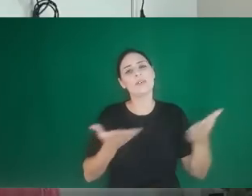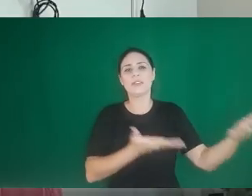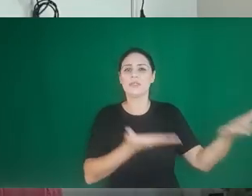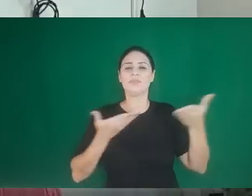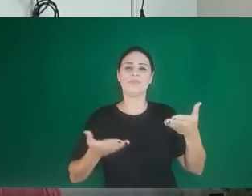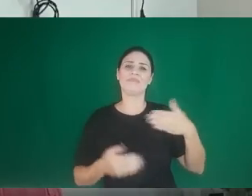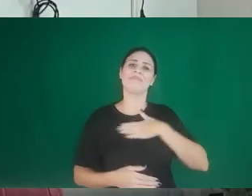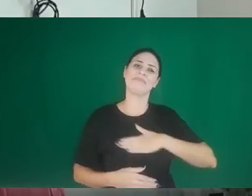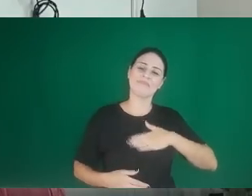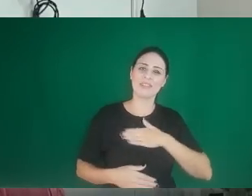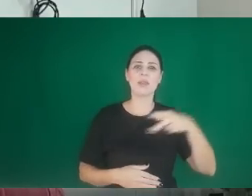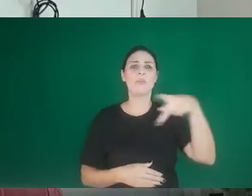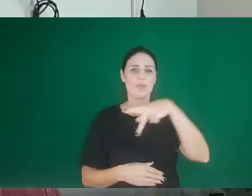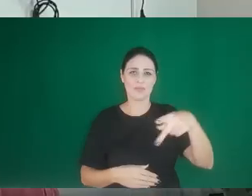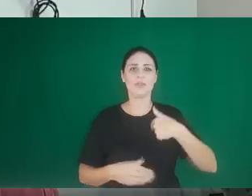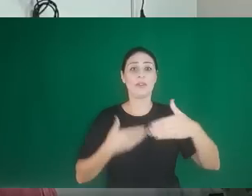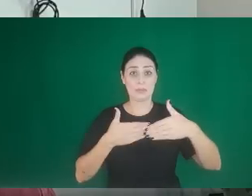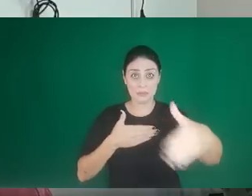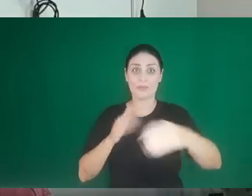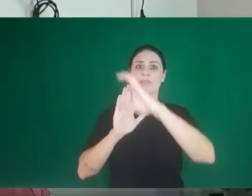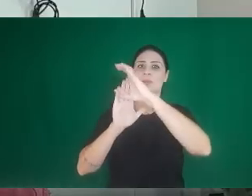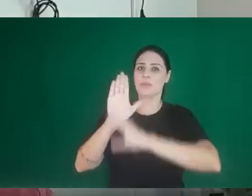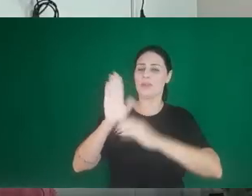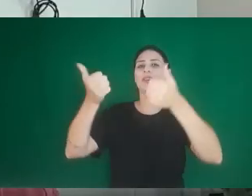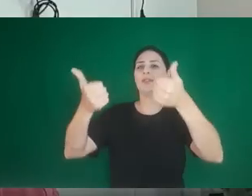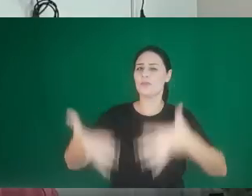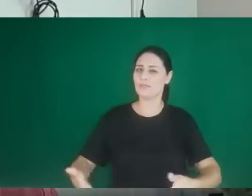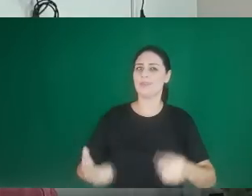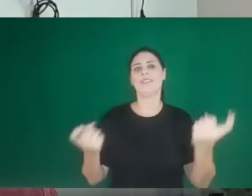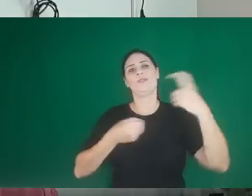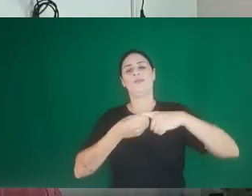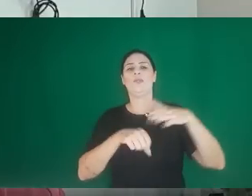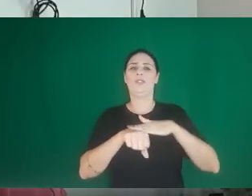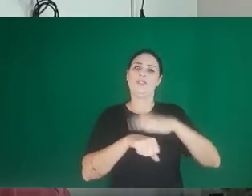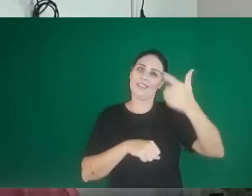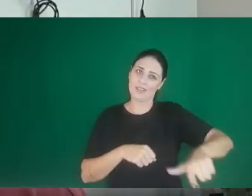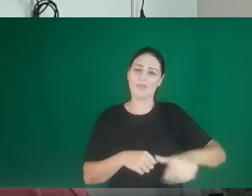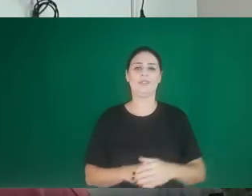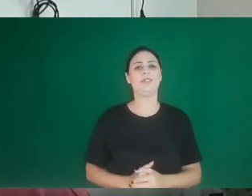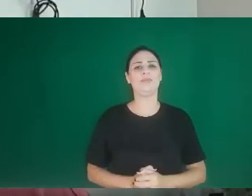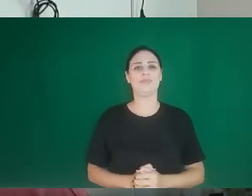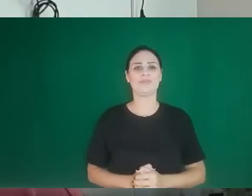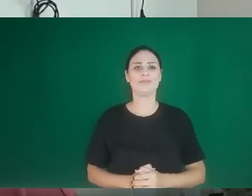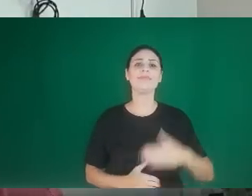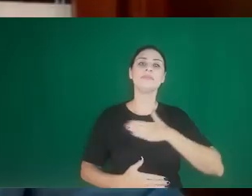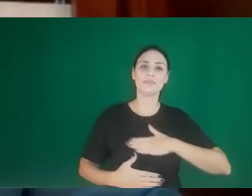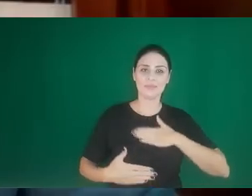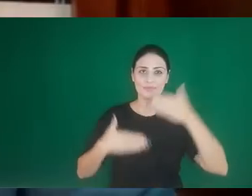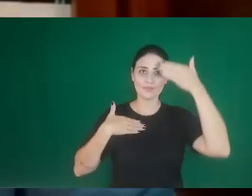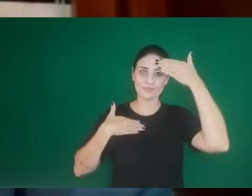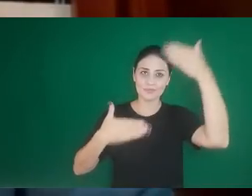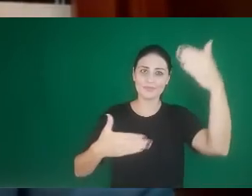deixar as boas-vindas para a professora, que já já vou falar do currículo dela e voltamos para conversar um pouquinho mais. Bom,